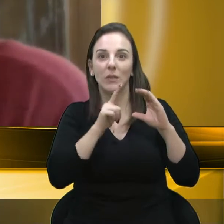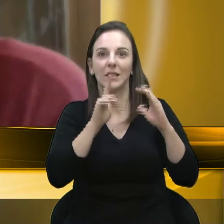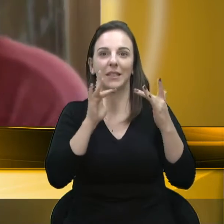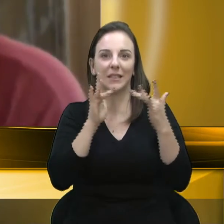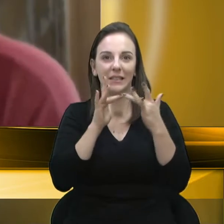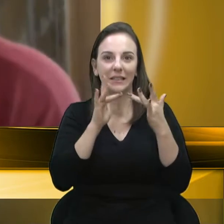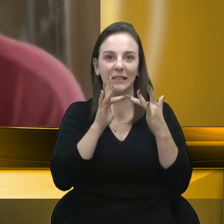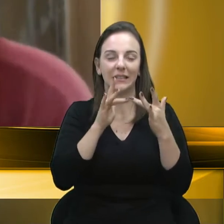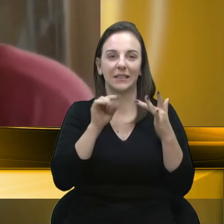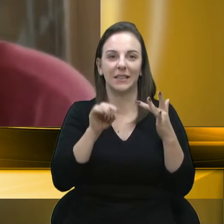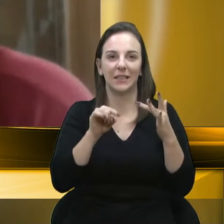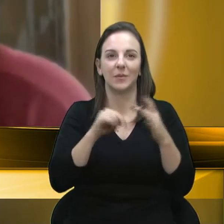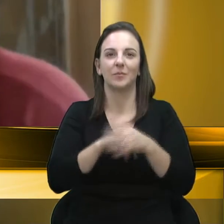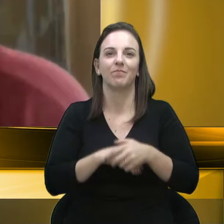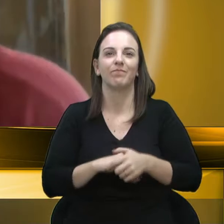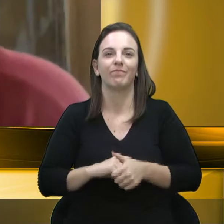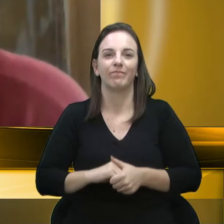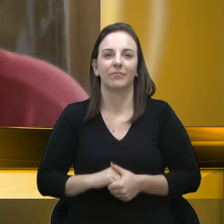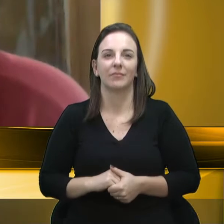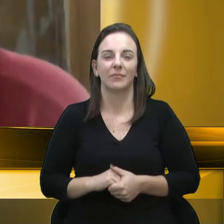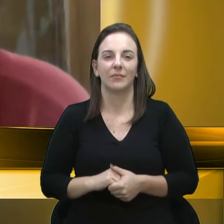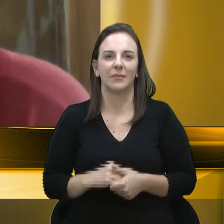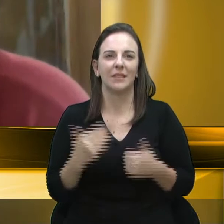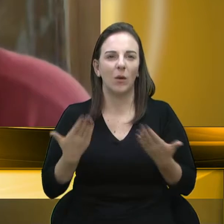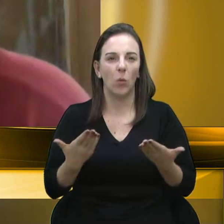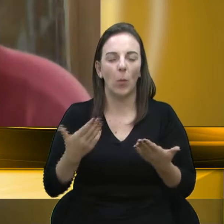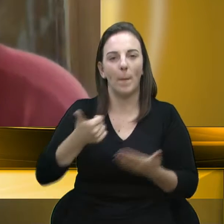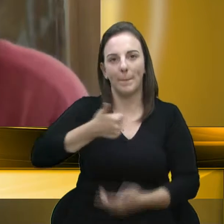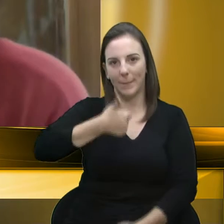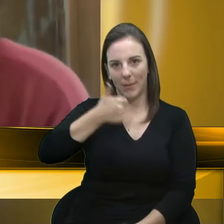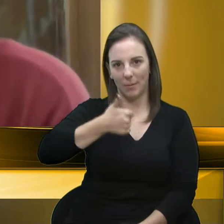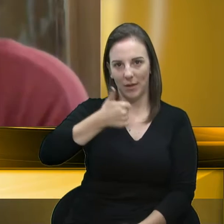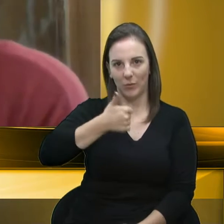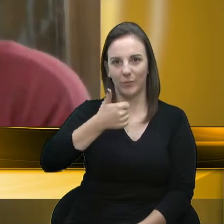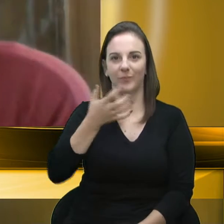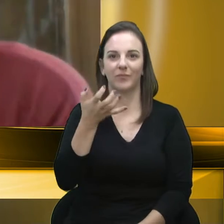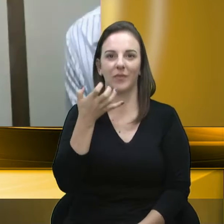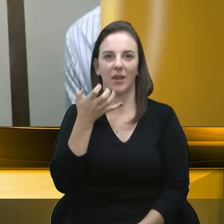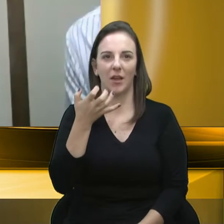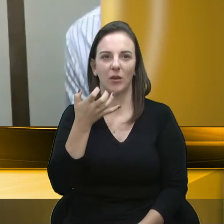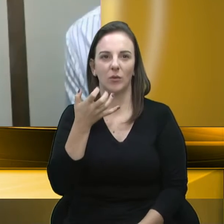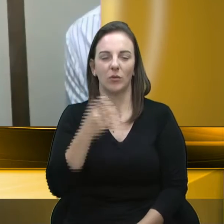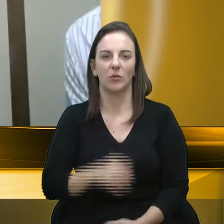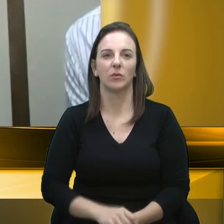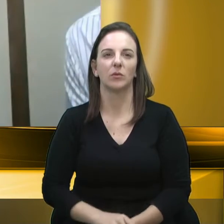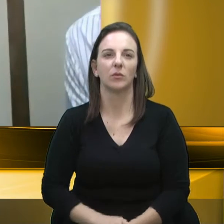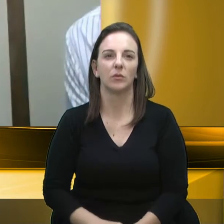sessão. E, bom, acho que primeiro eu queria colocar... Administração.